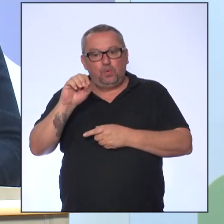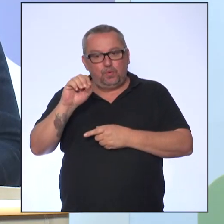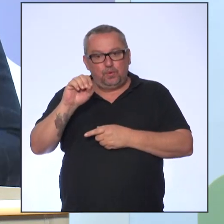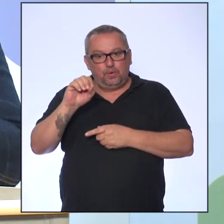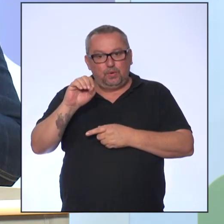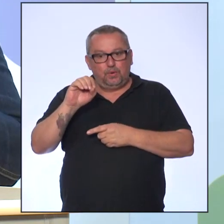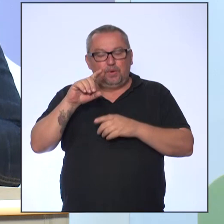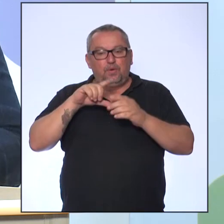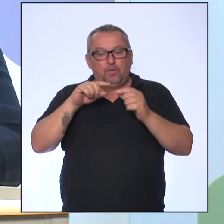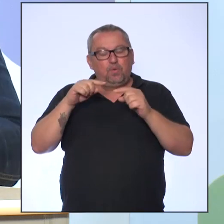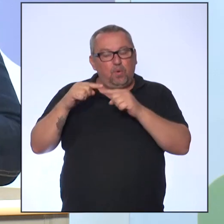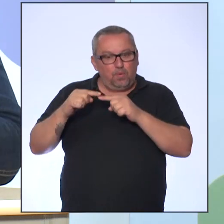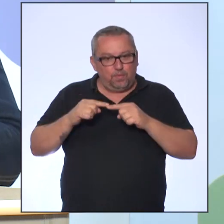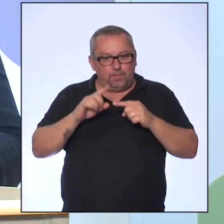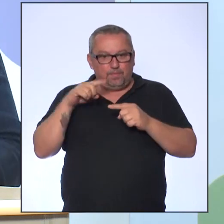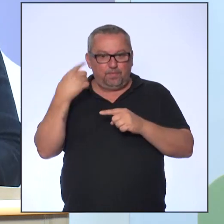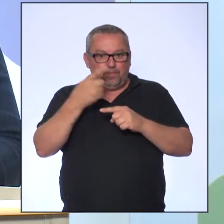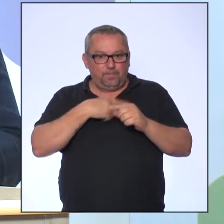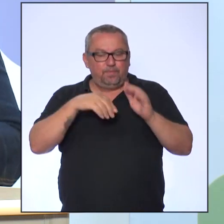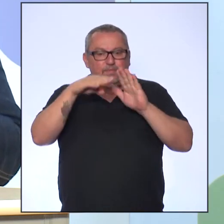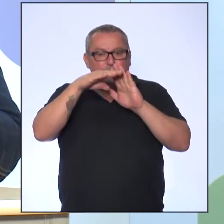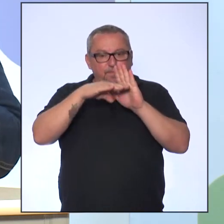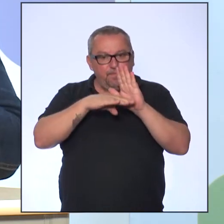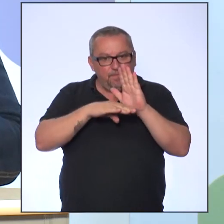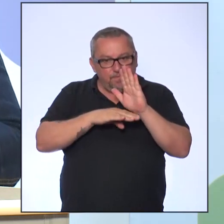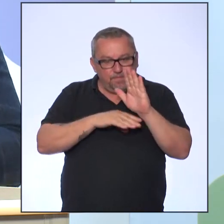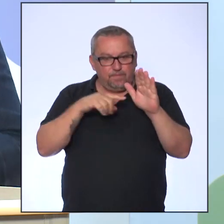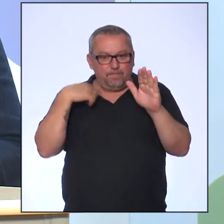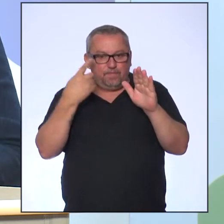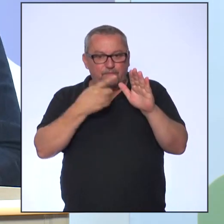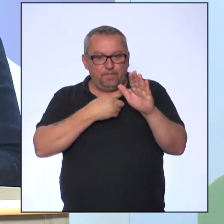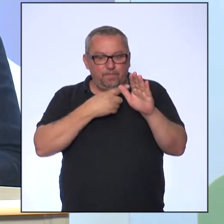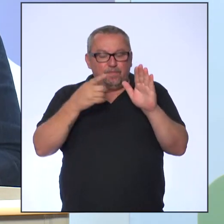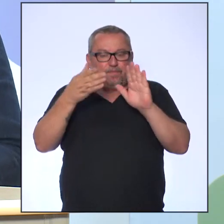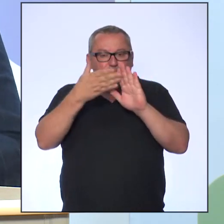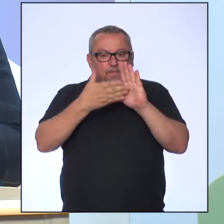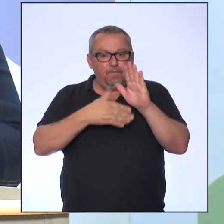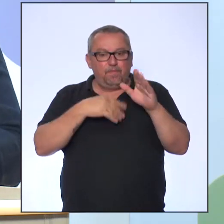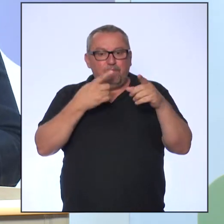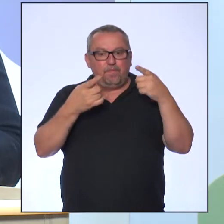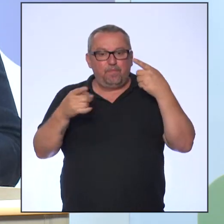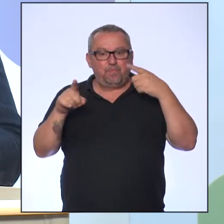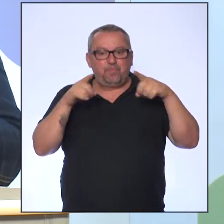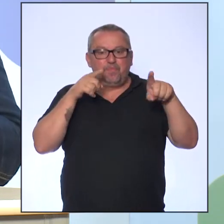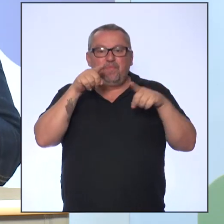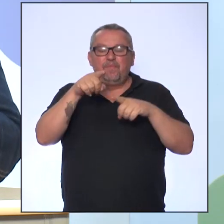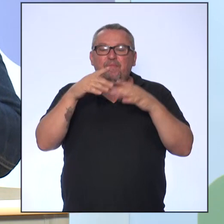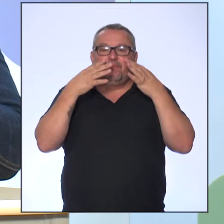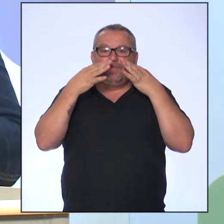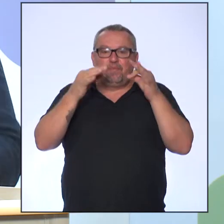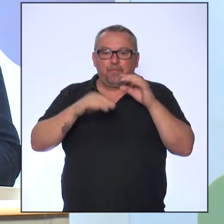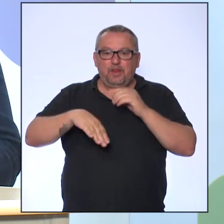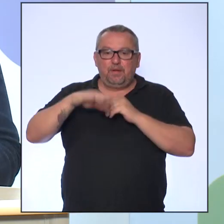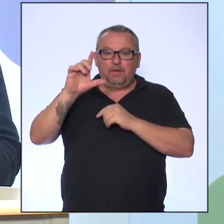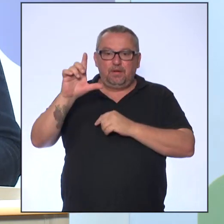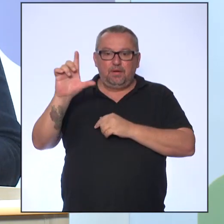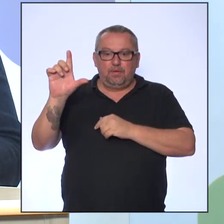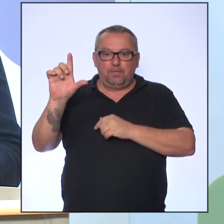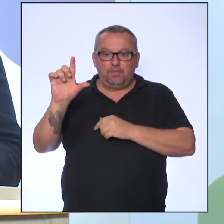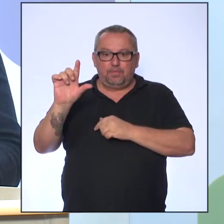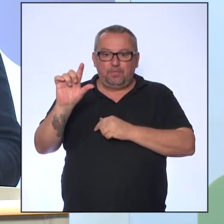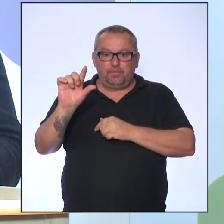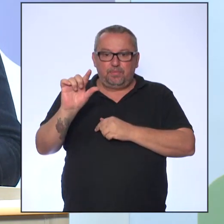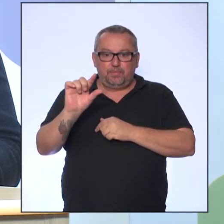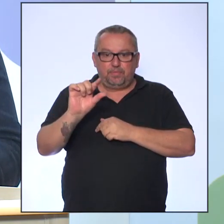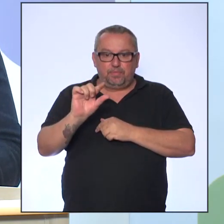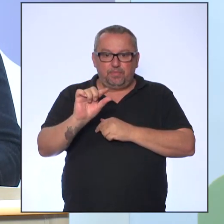né, com a nossa grade, né, com a nossa pauta na música, você observa, quanto mais abaixo da pauta estiver a